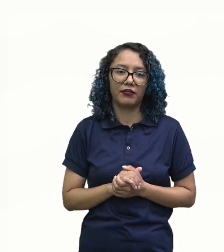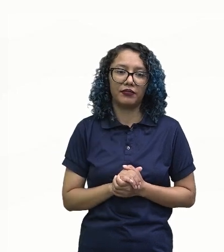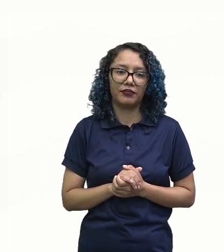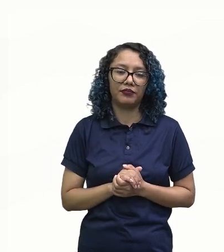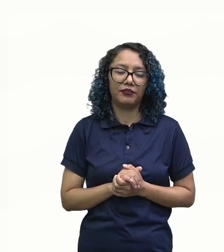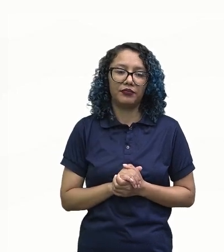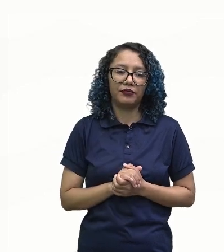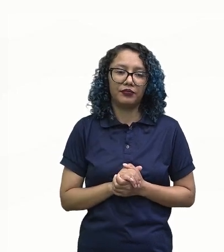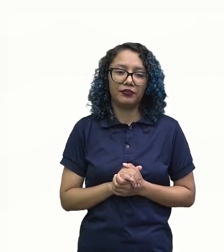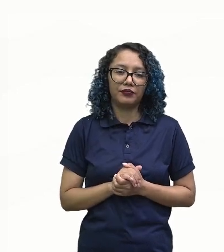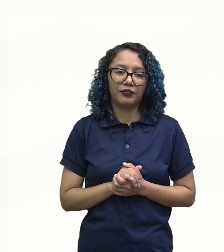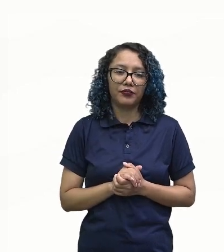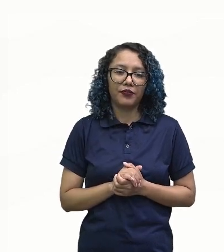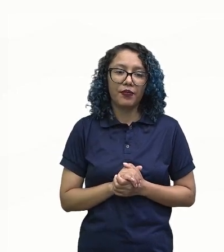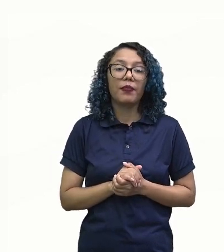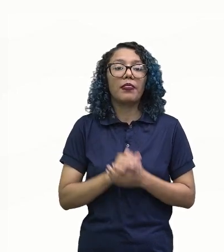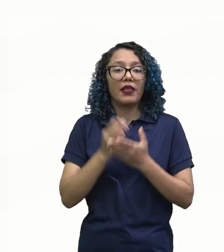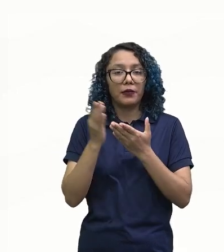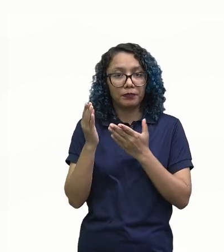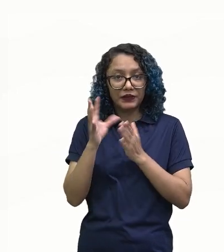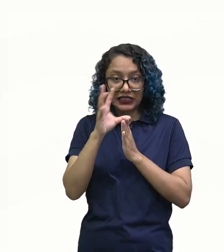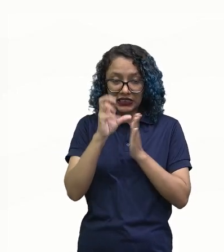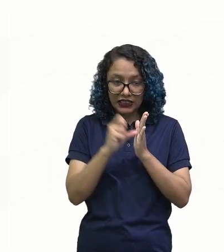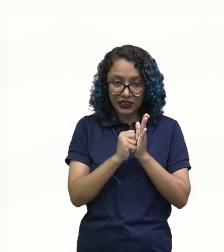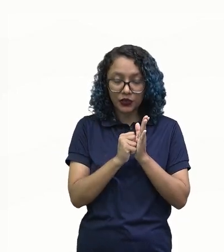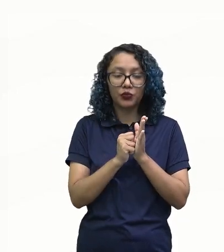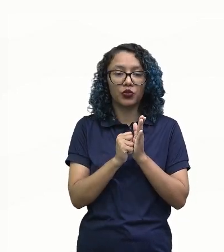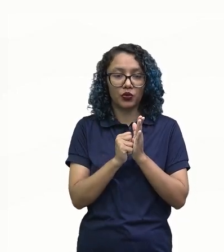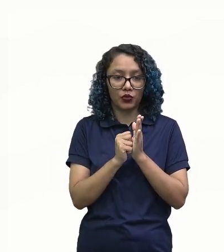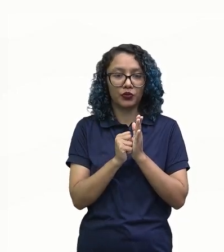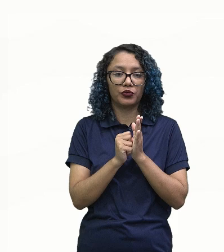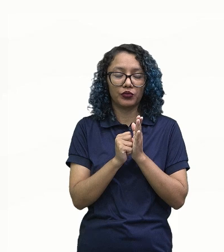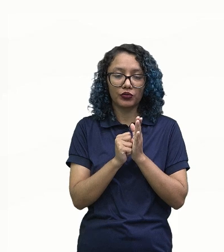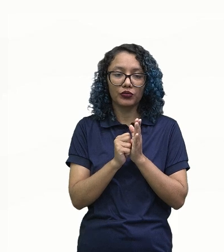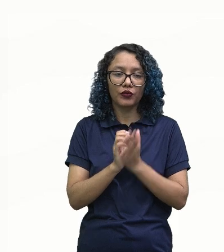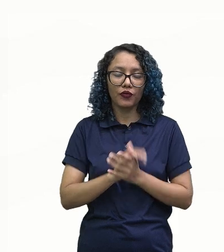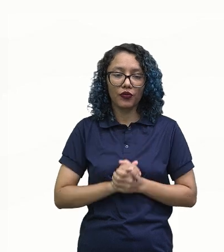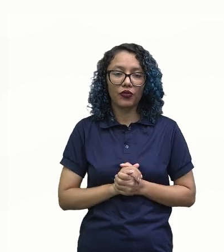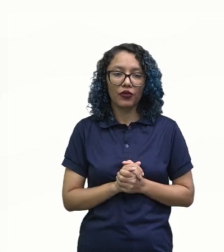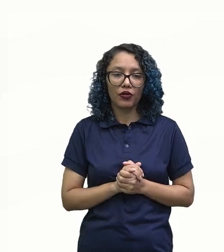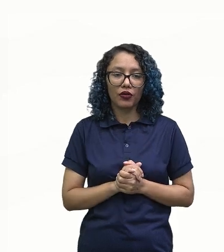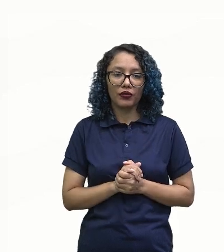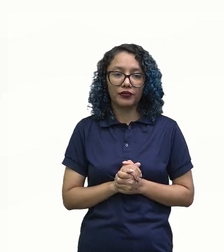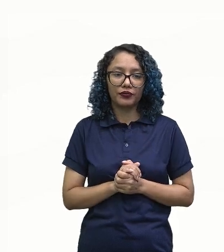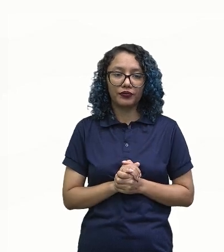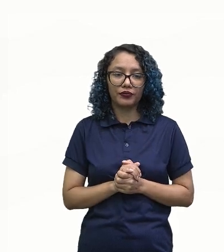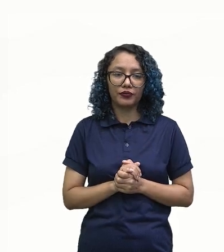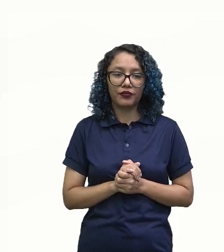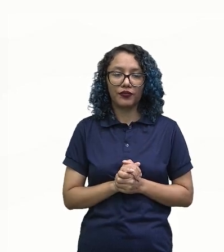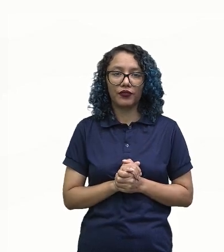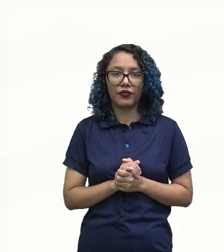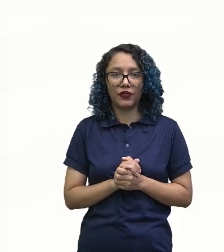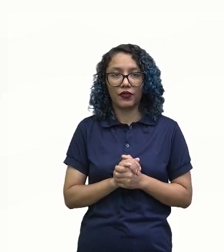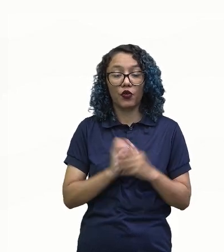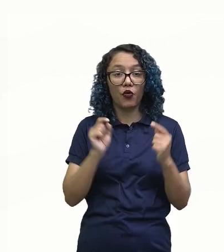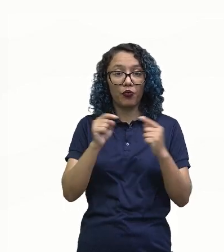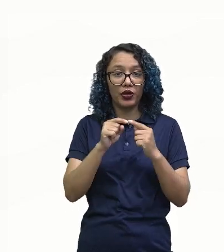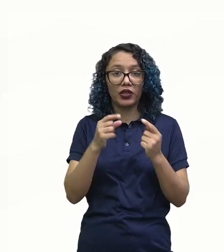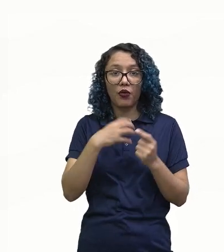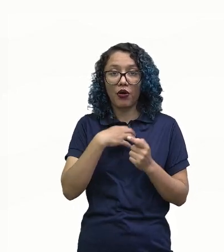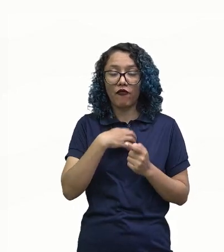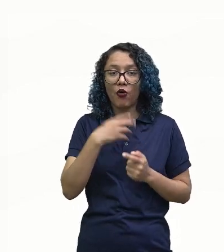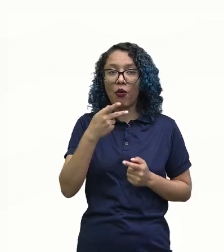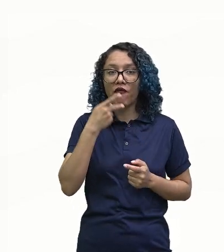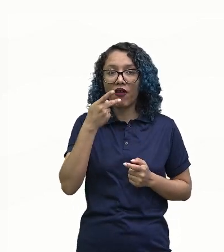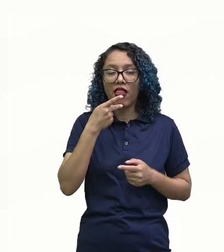sinal gráfico, ele vai ter uma forma, né, de pronunciarmos corretamente aí